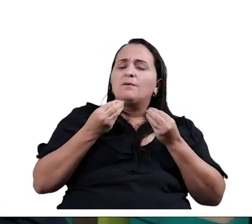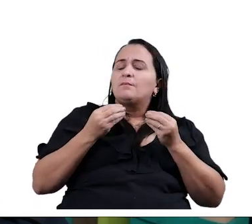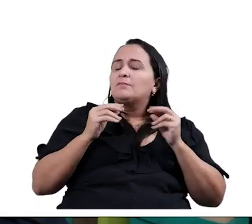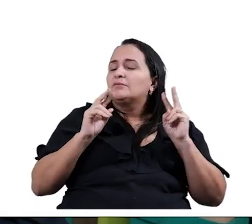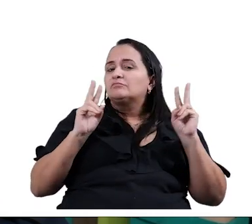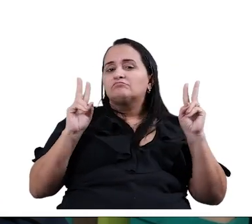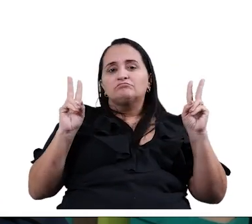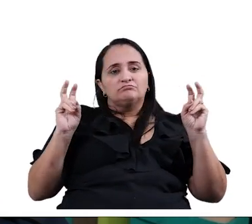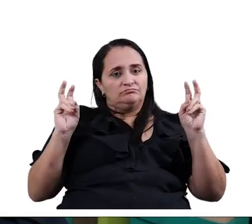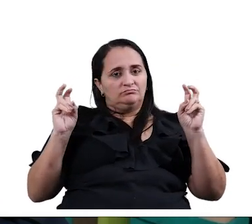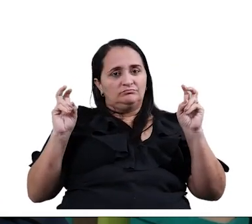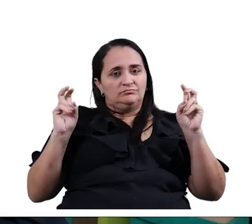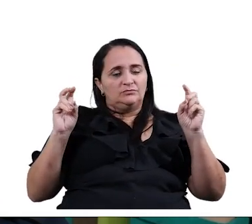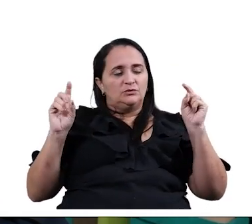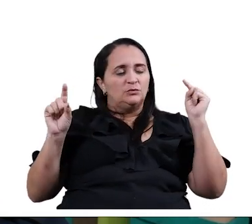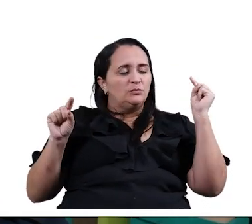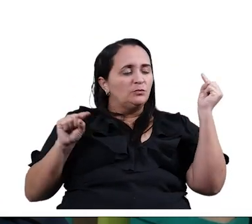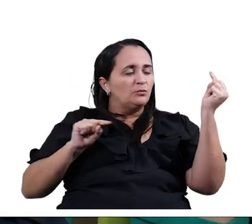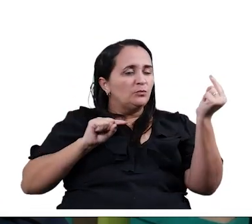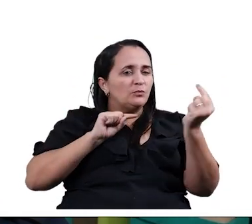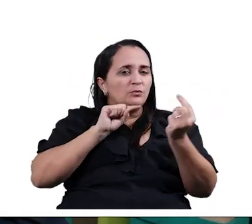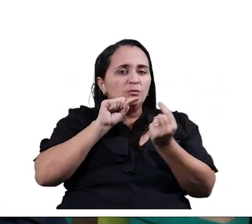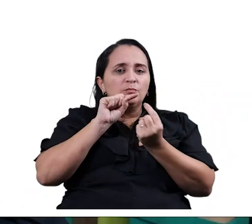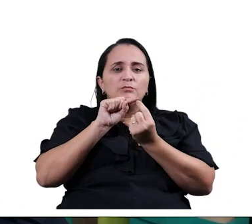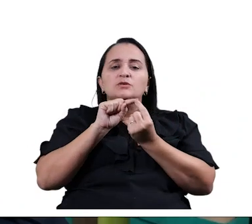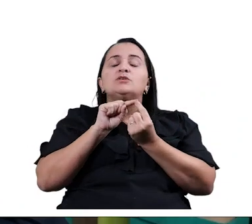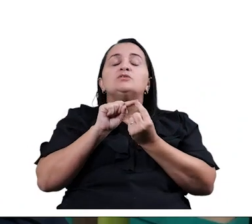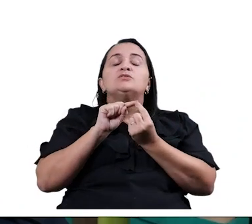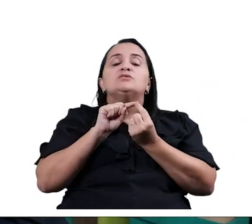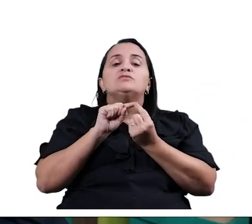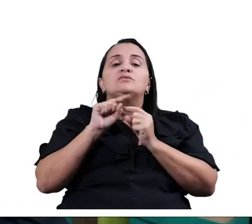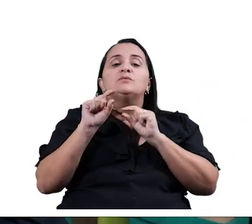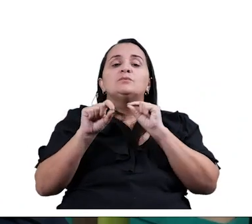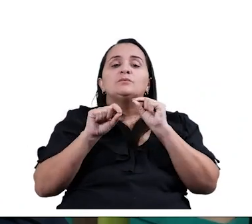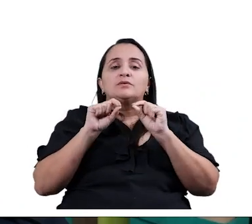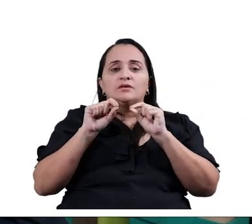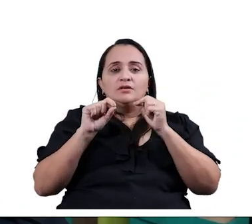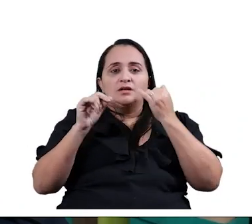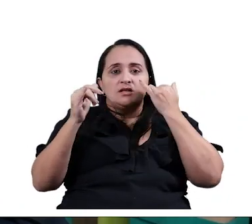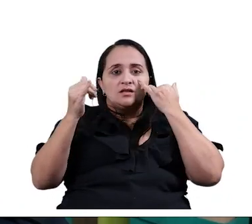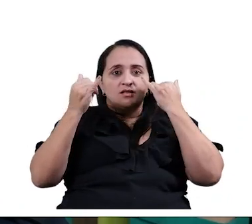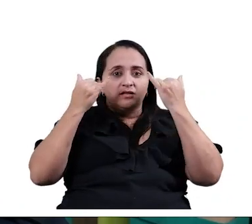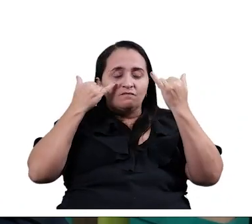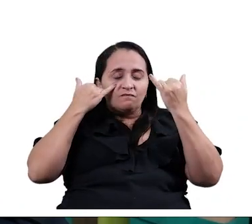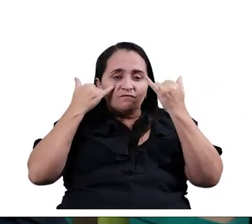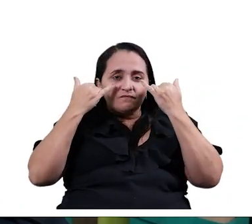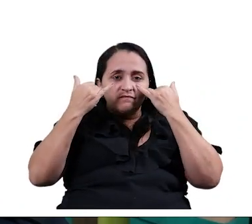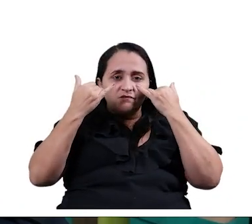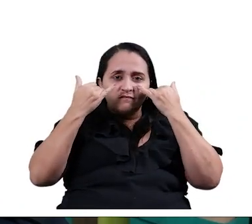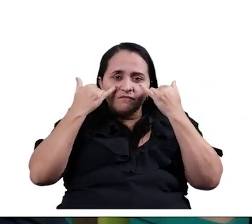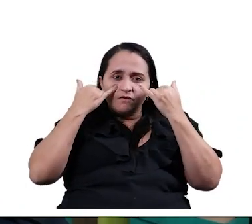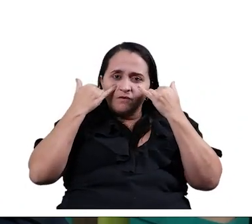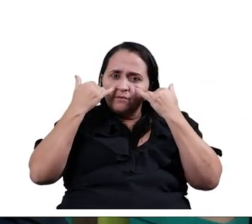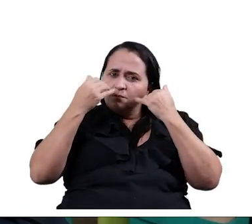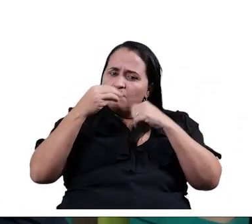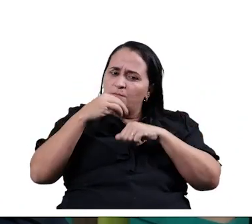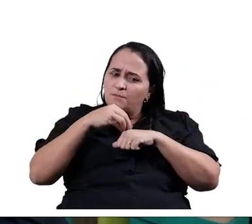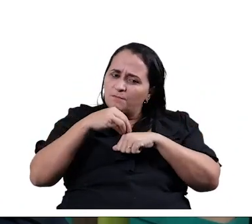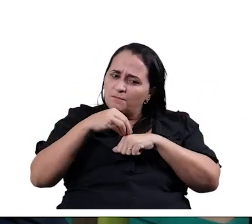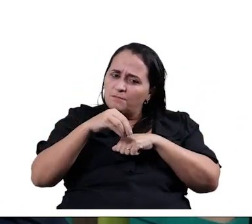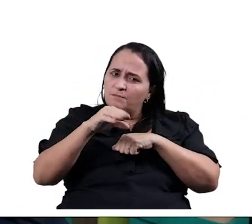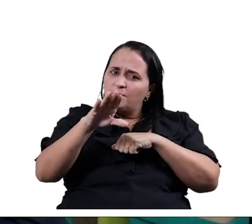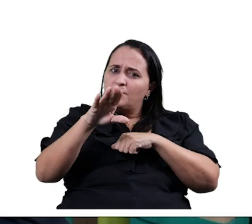Então, o objetivo, a finalidade desse texto é de informar você sobre